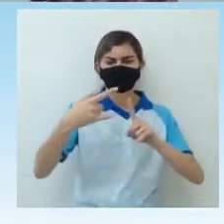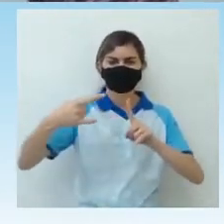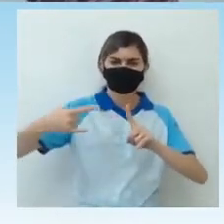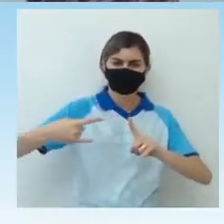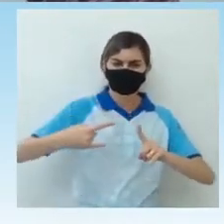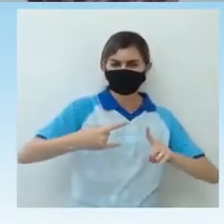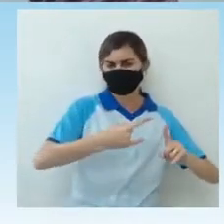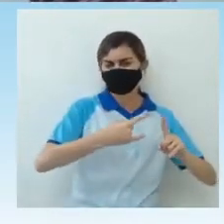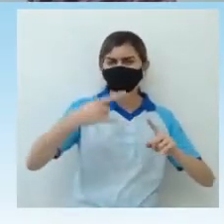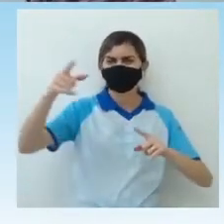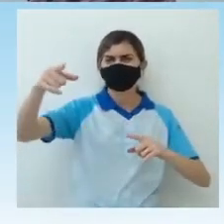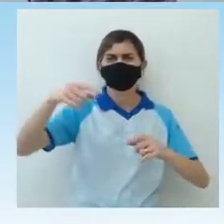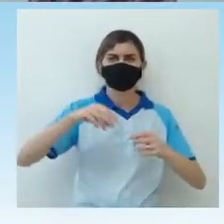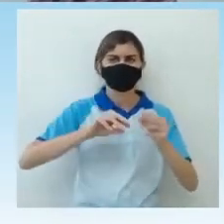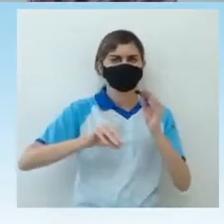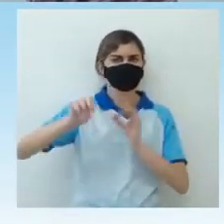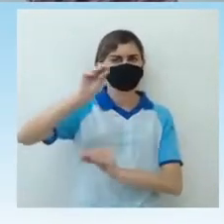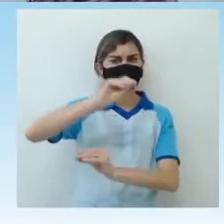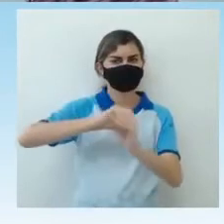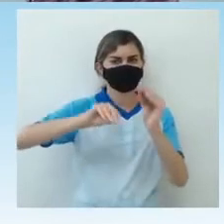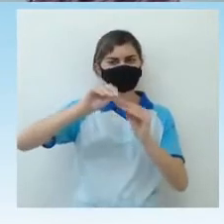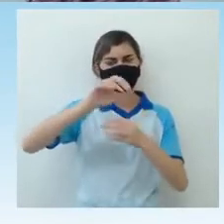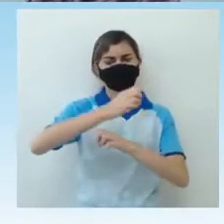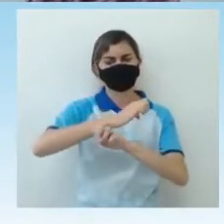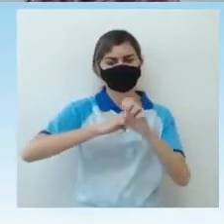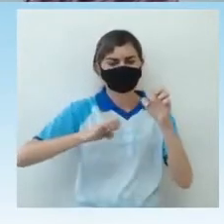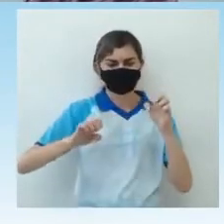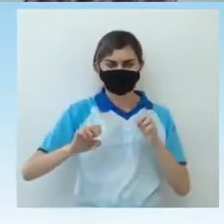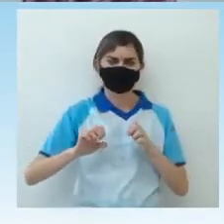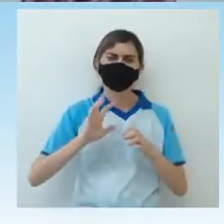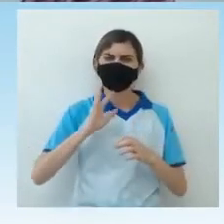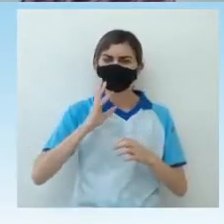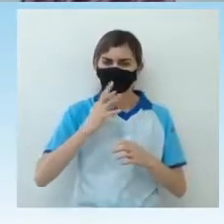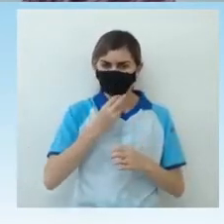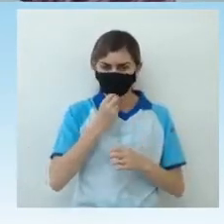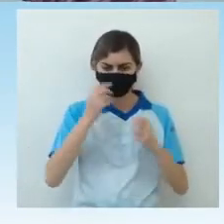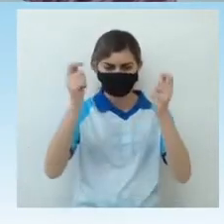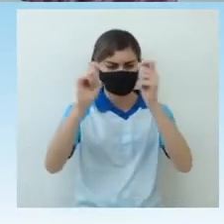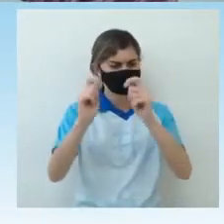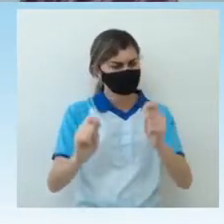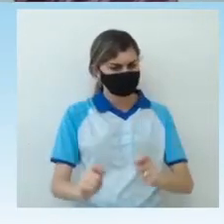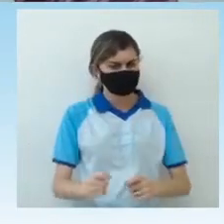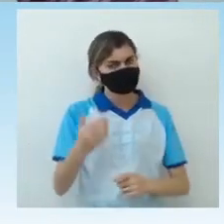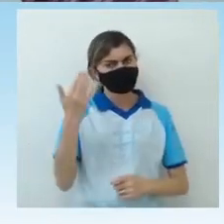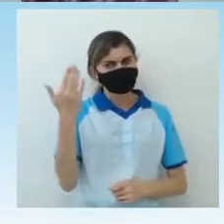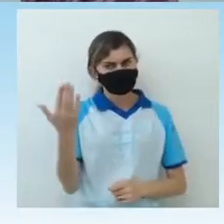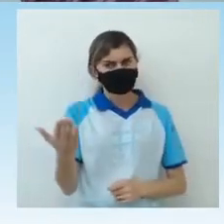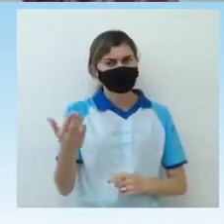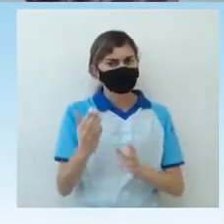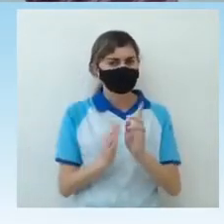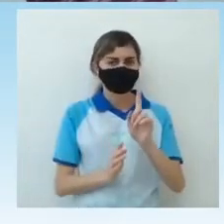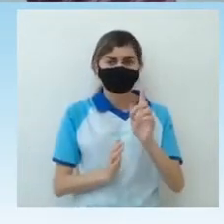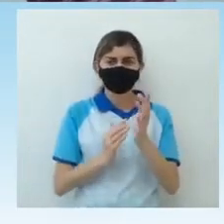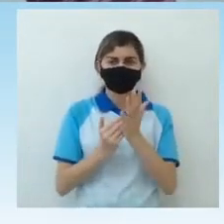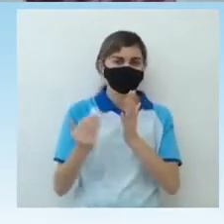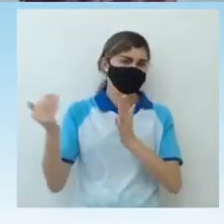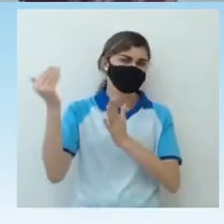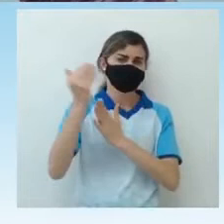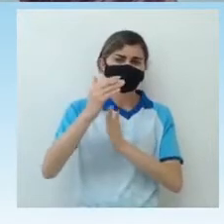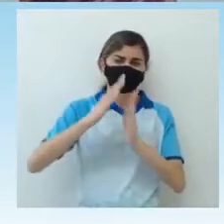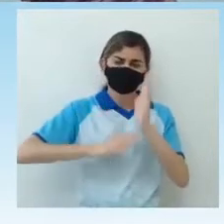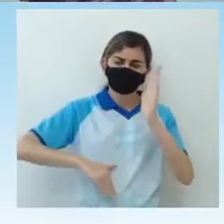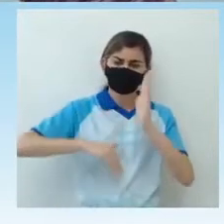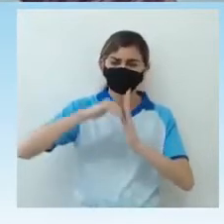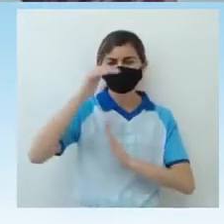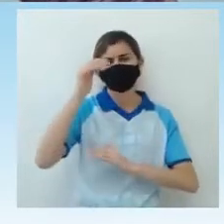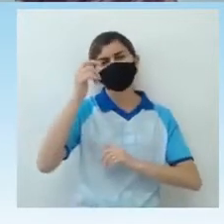desse tubo da TV vai mexer ali com os elétrons. Então o conhecimento do artista nesse ponto aí ultrapassa tintas,